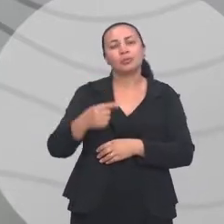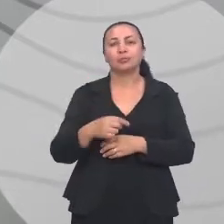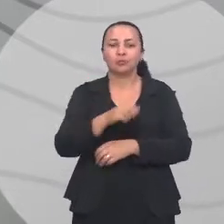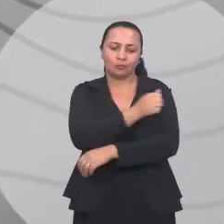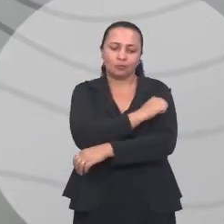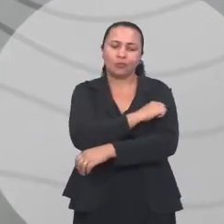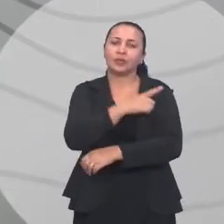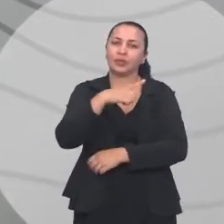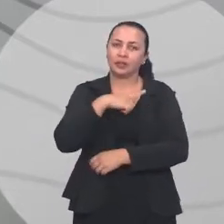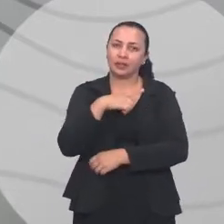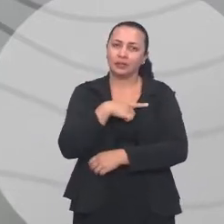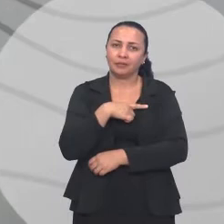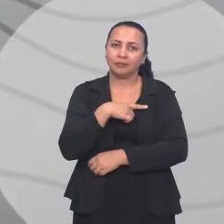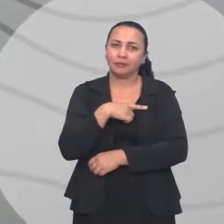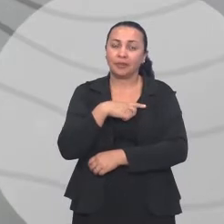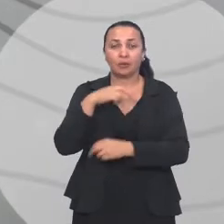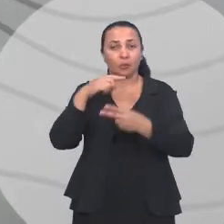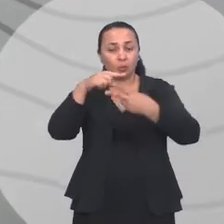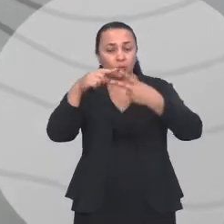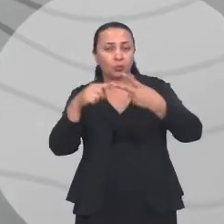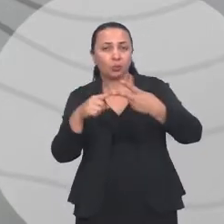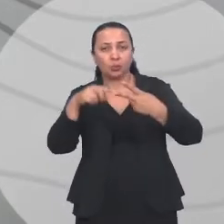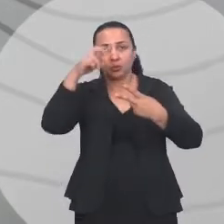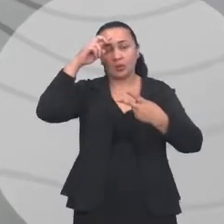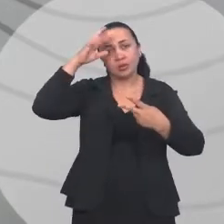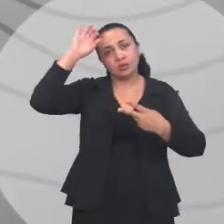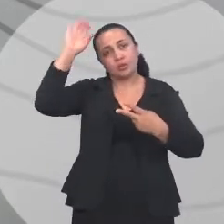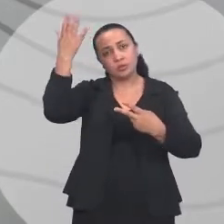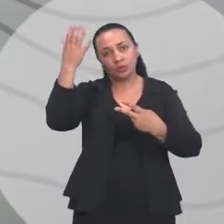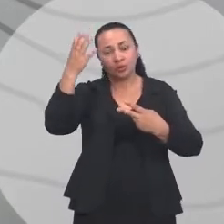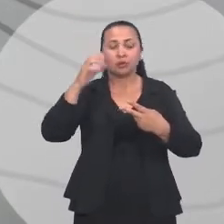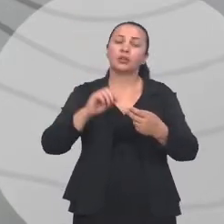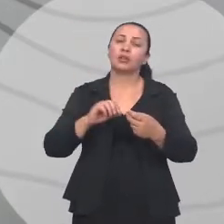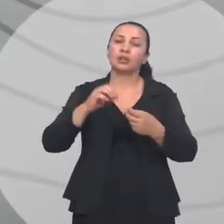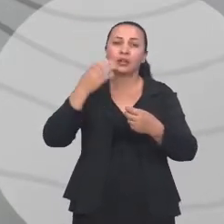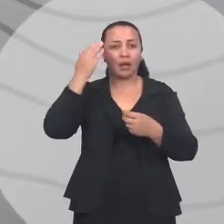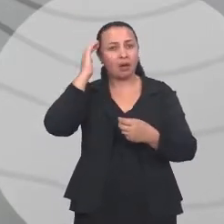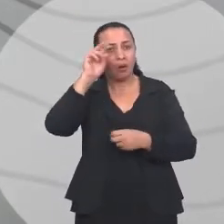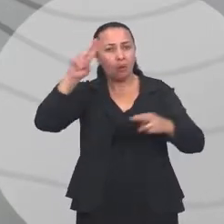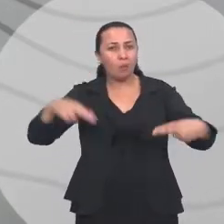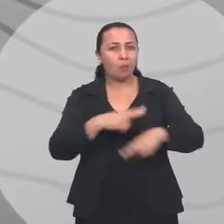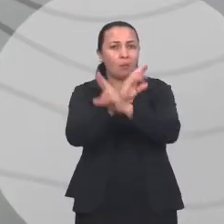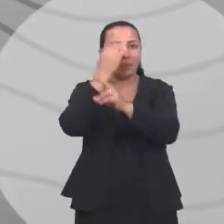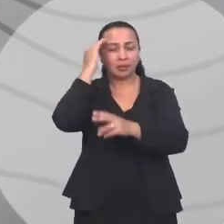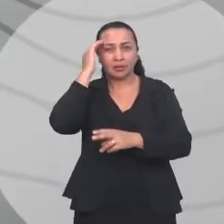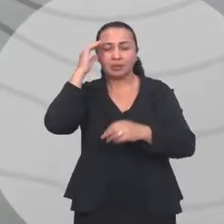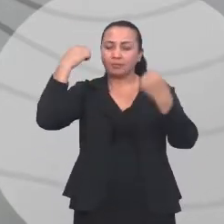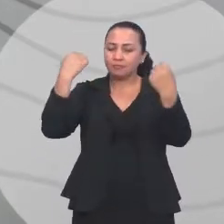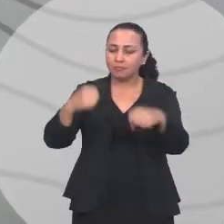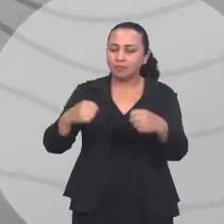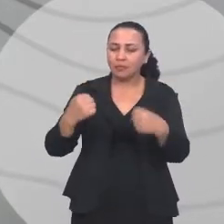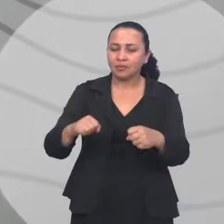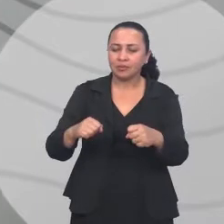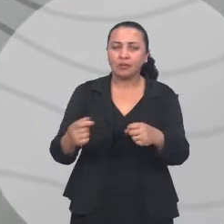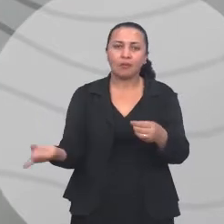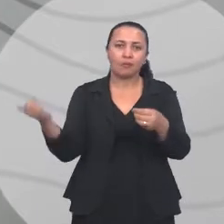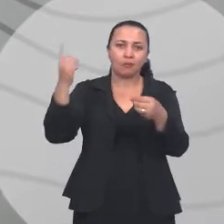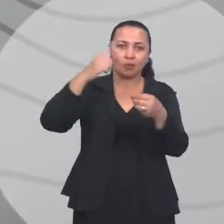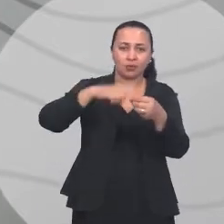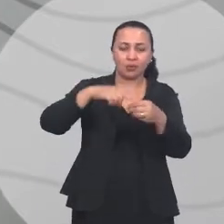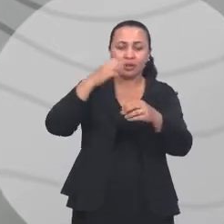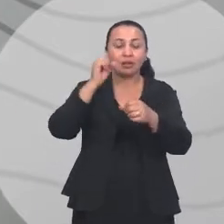mil estudantes que nós temos então foram duas decisões que foram tomadas né o bico entendeu que era